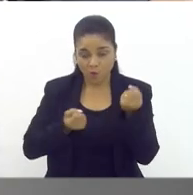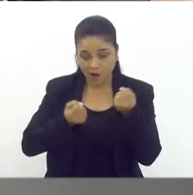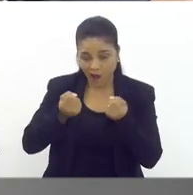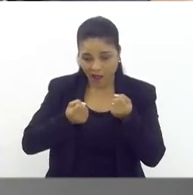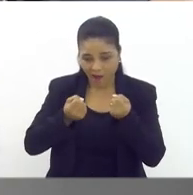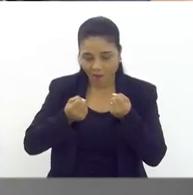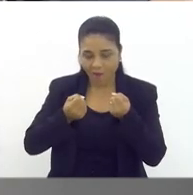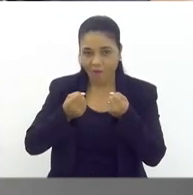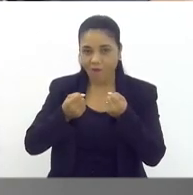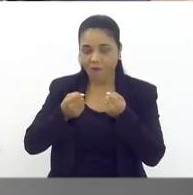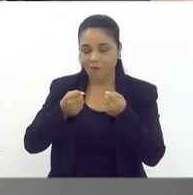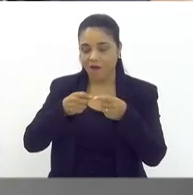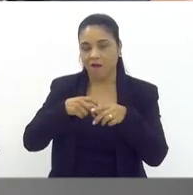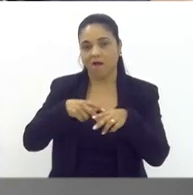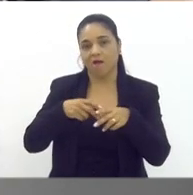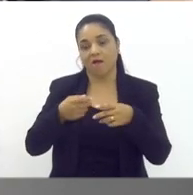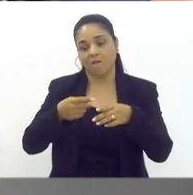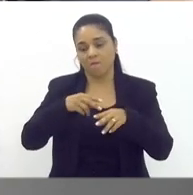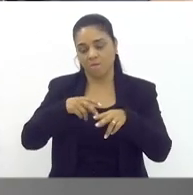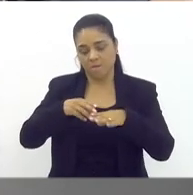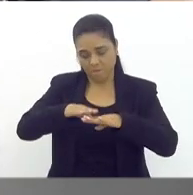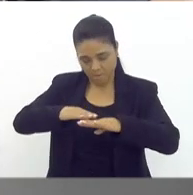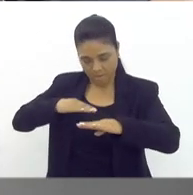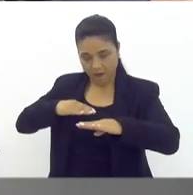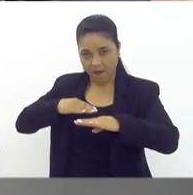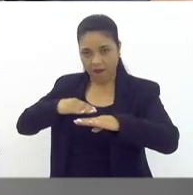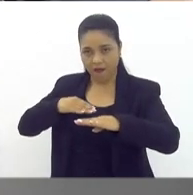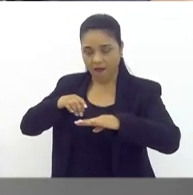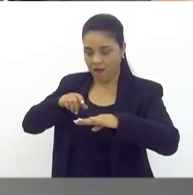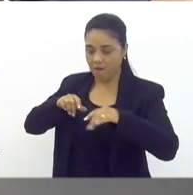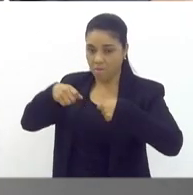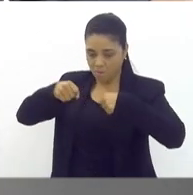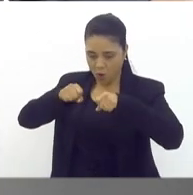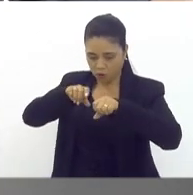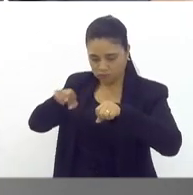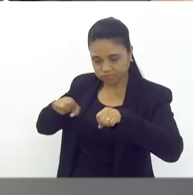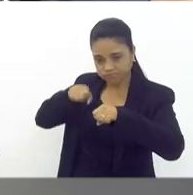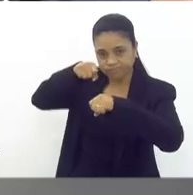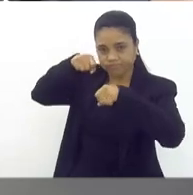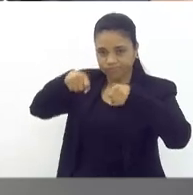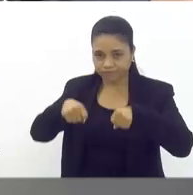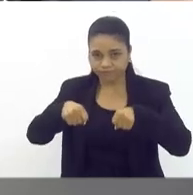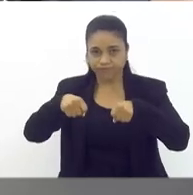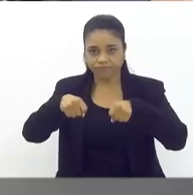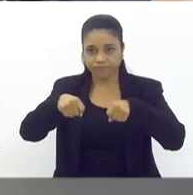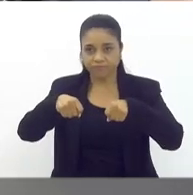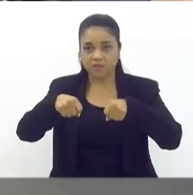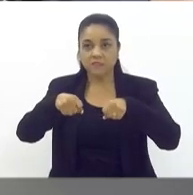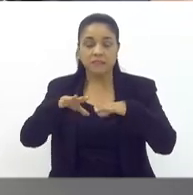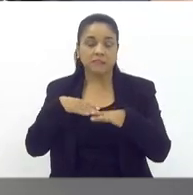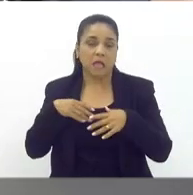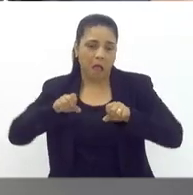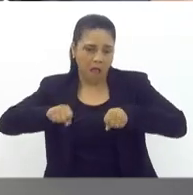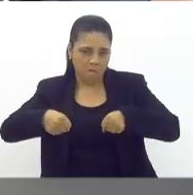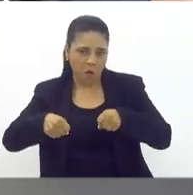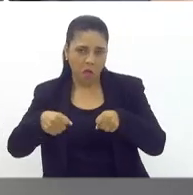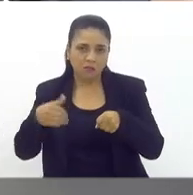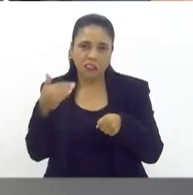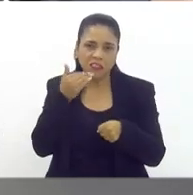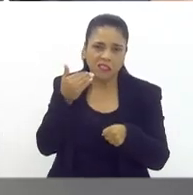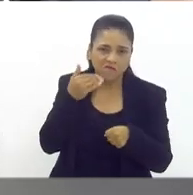moto moto que é um bem material da pessoa que põe em cima ele paga o pedaço se a moto enguiçado em algum problema